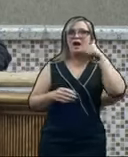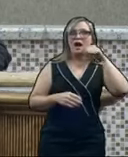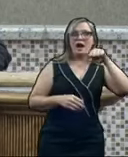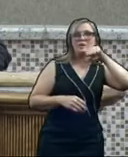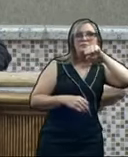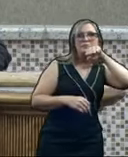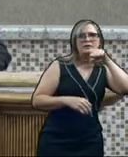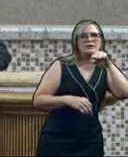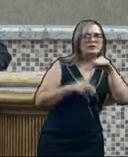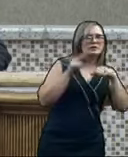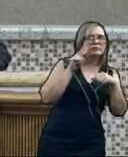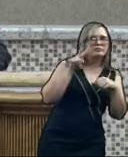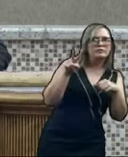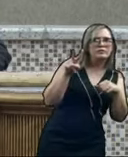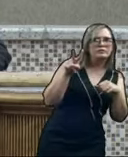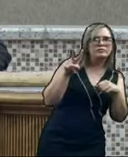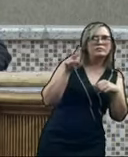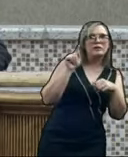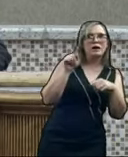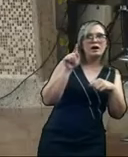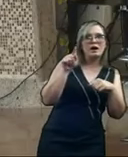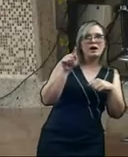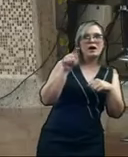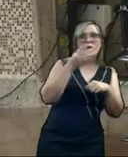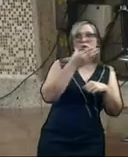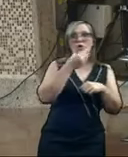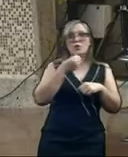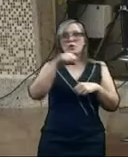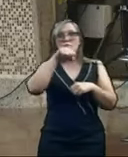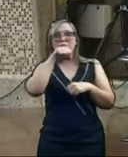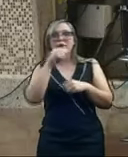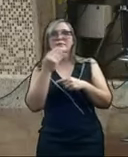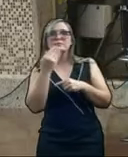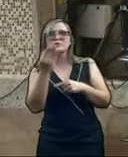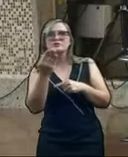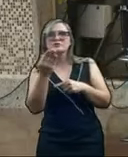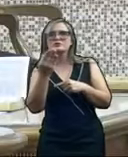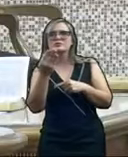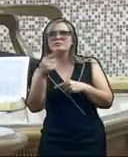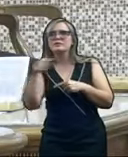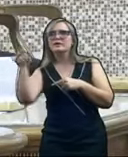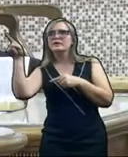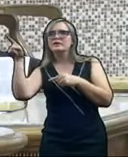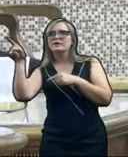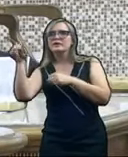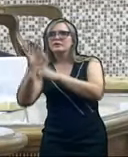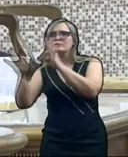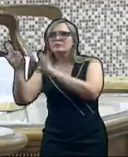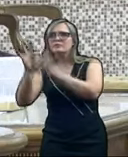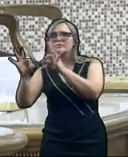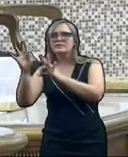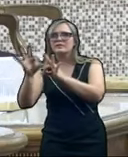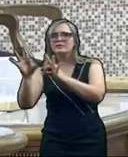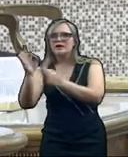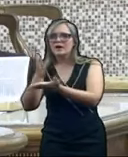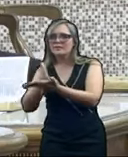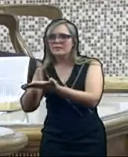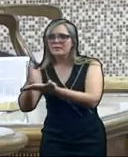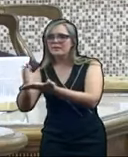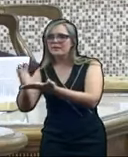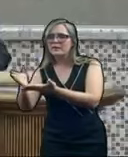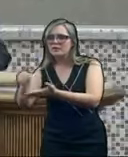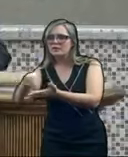e já Copa rapaz vai ali prepara um carneiro faz tudo aqui eu vou preparar a comida pega a roupa do seu irmão